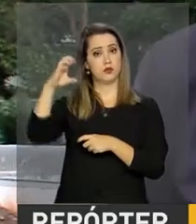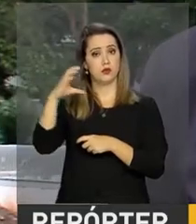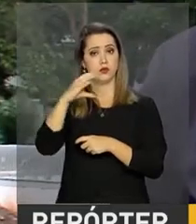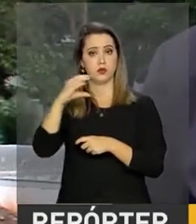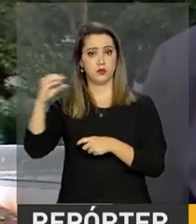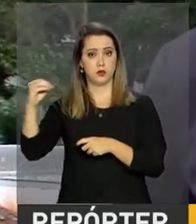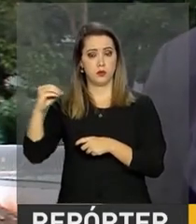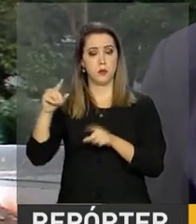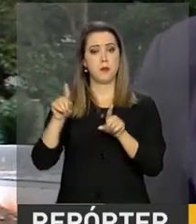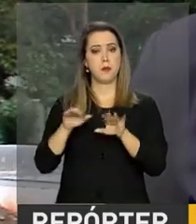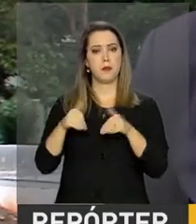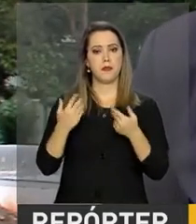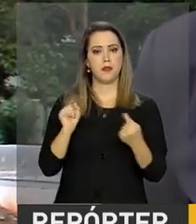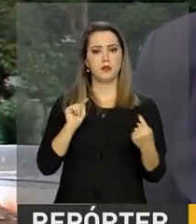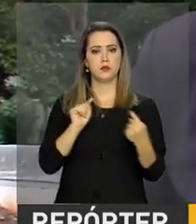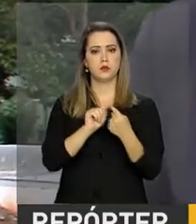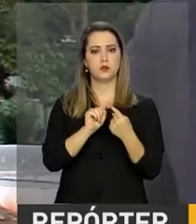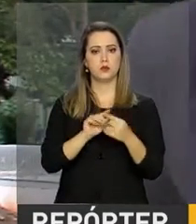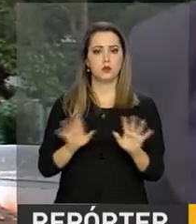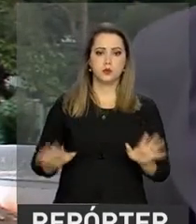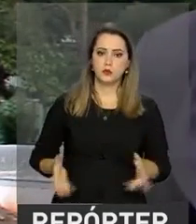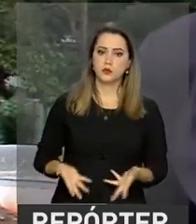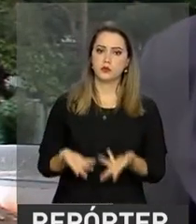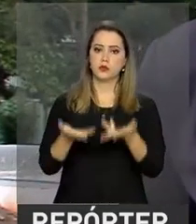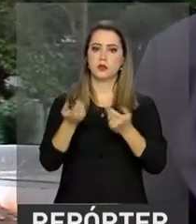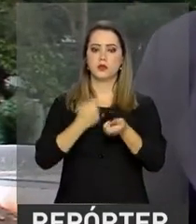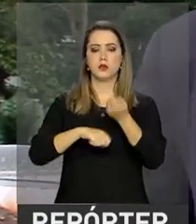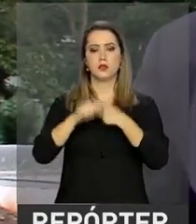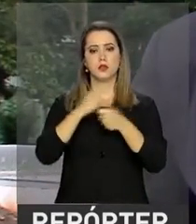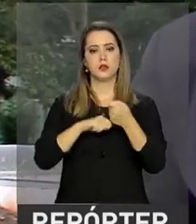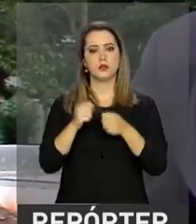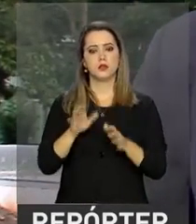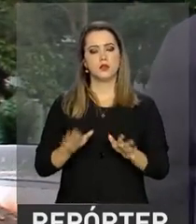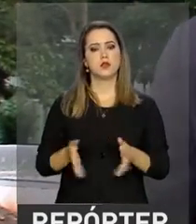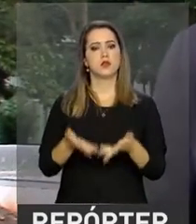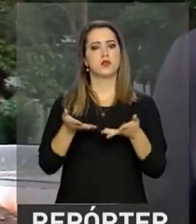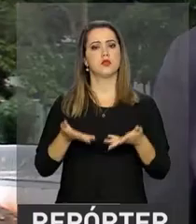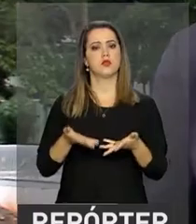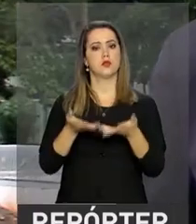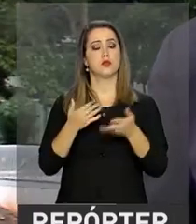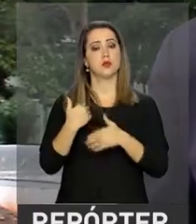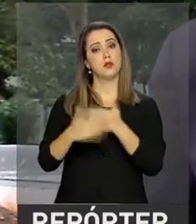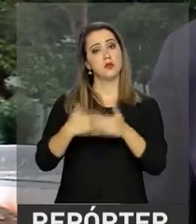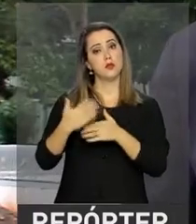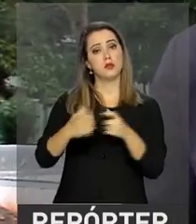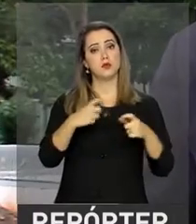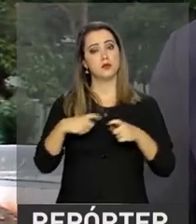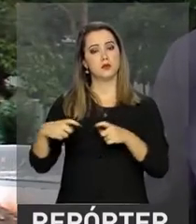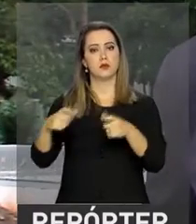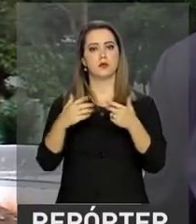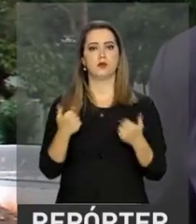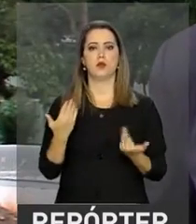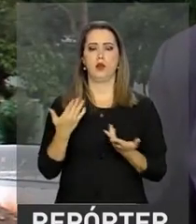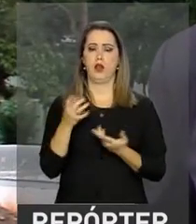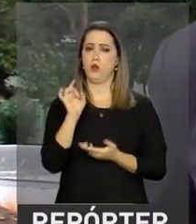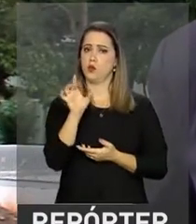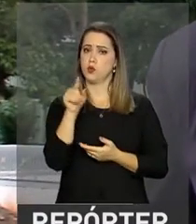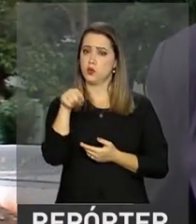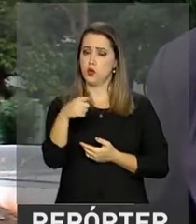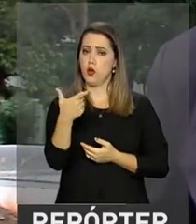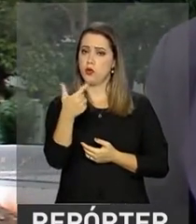centro oeste o objetivo é aquecer a economia e estimular o desenvolvimento regional só em